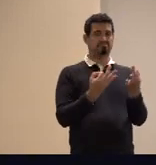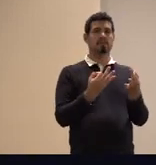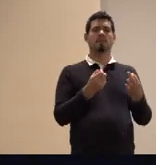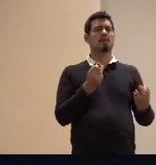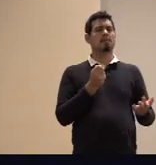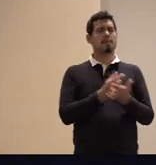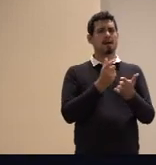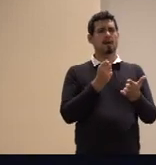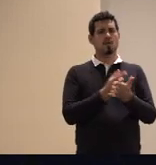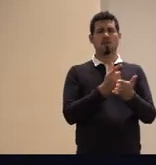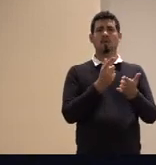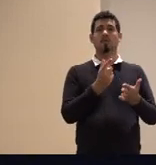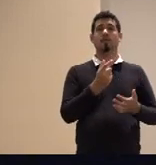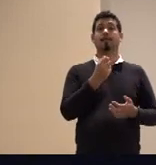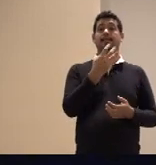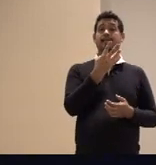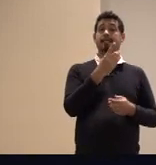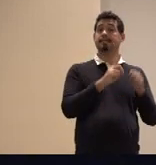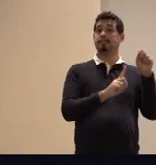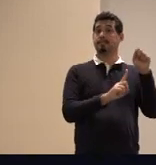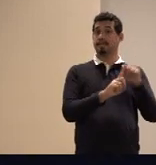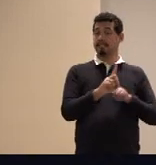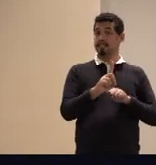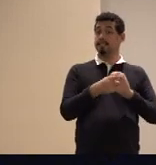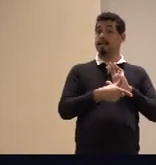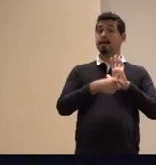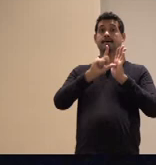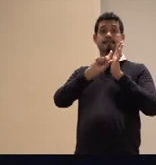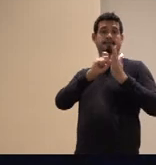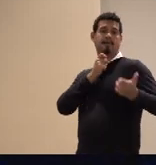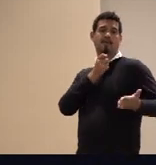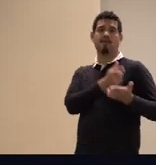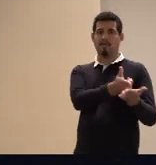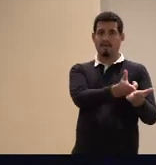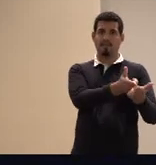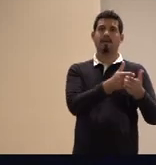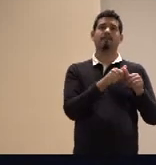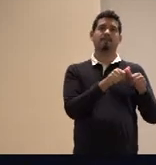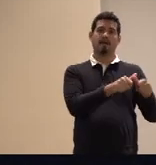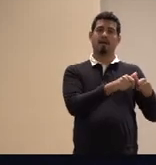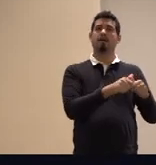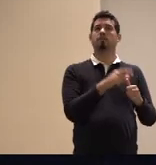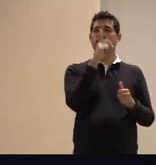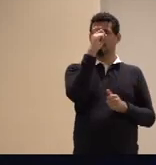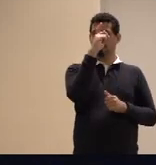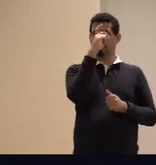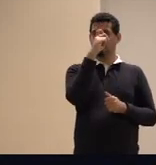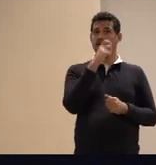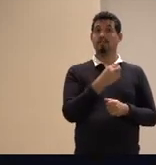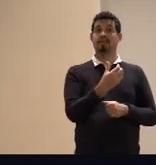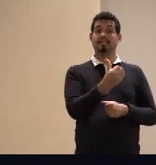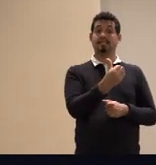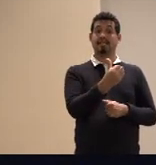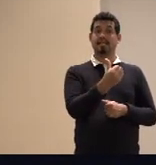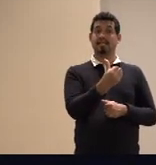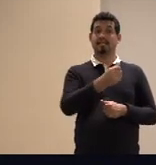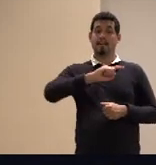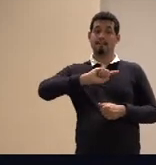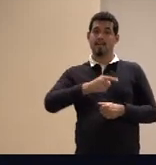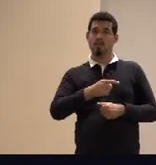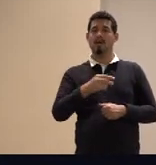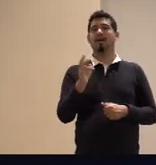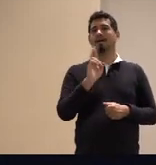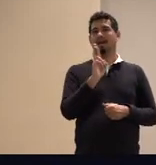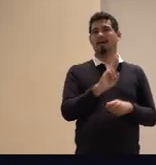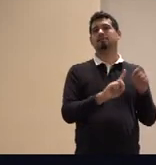pagou 3 meses adiantado, que teria que ser pago para ele ficar internado. O custo era R$ 6.000